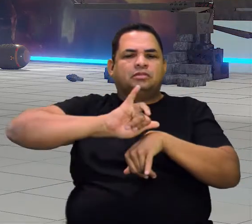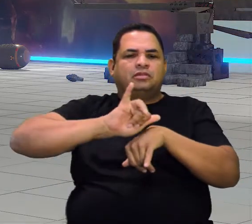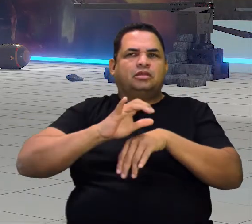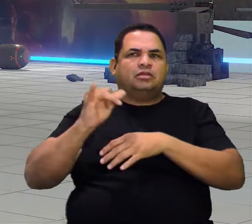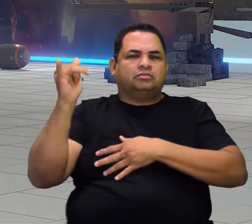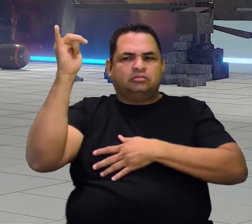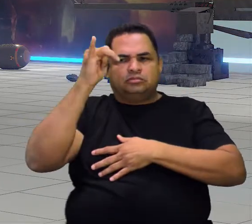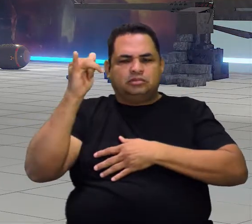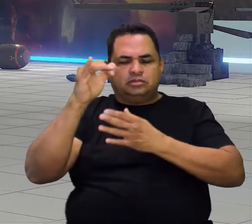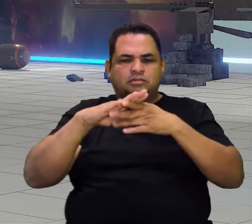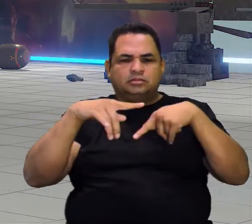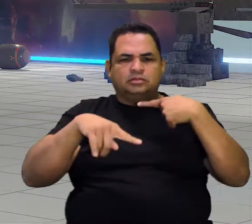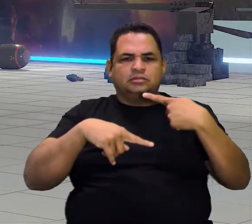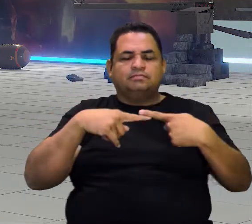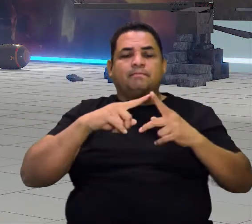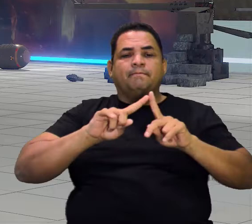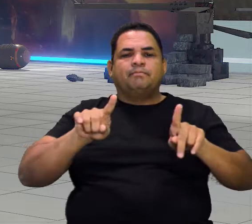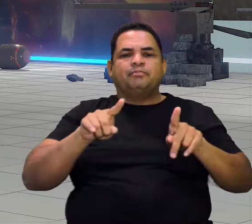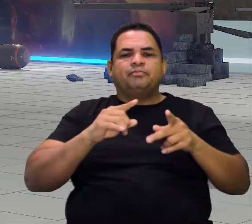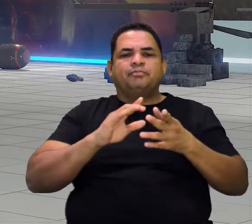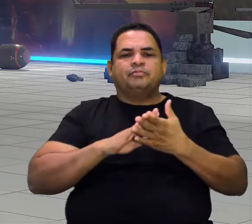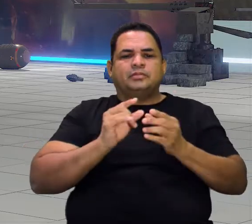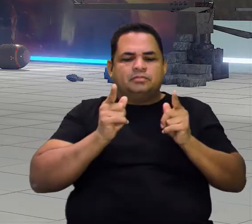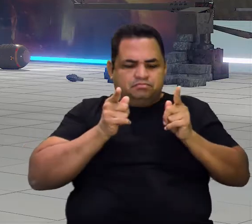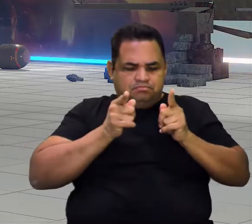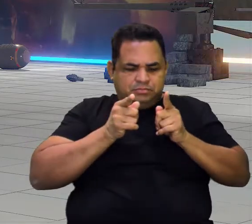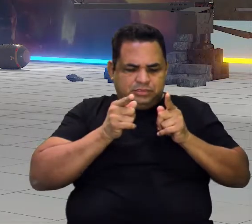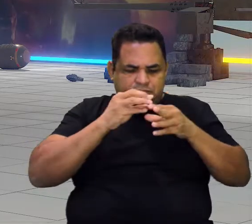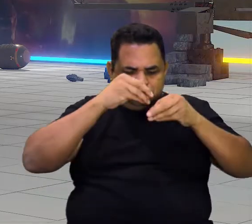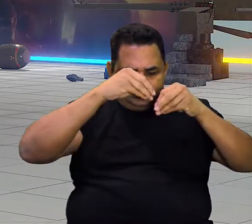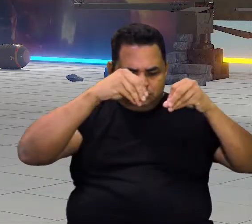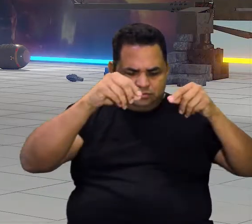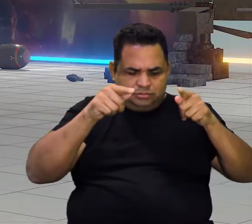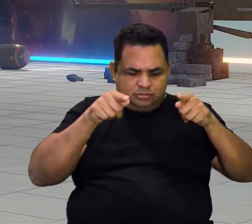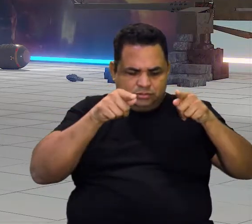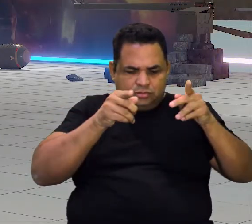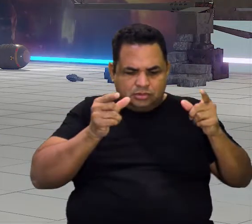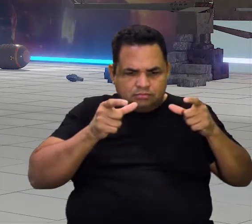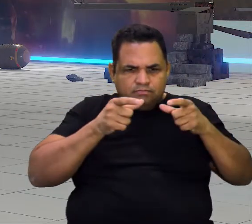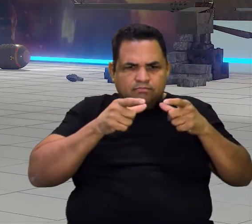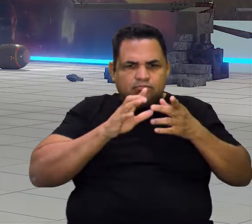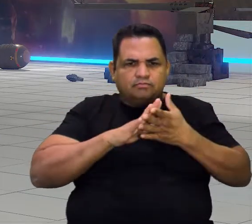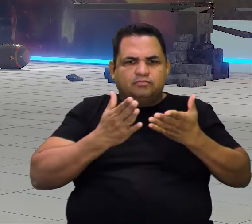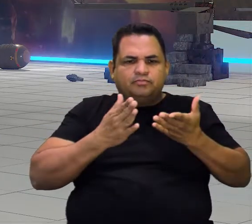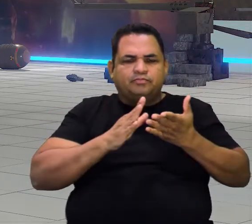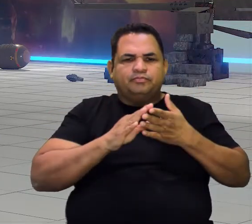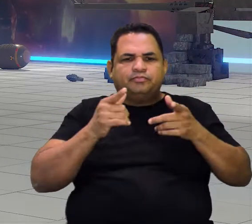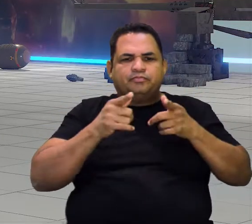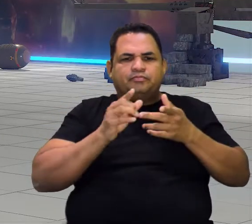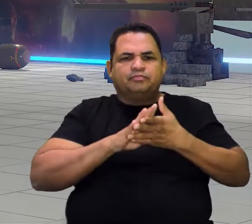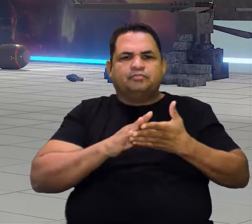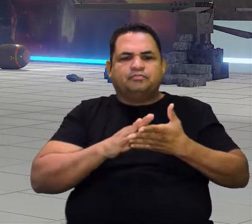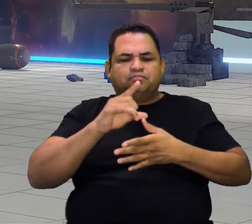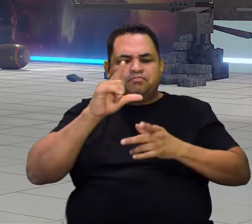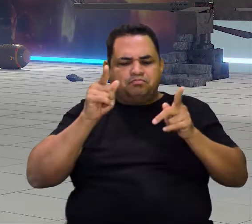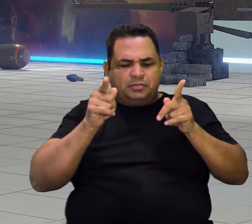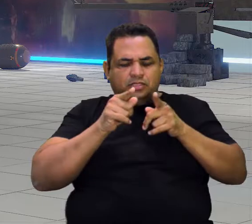depois da unificação da Itália. Mas sai daquele pedacinho de terra, bem menor do que Porto